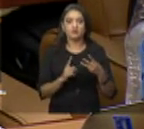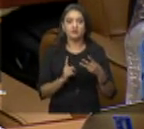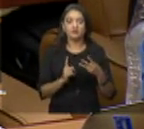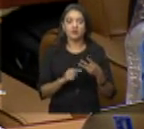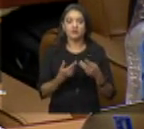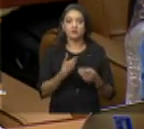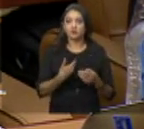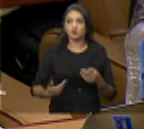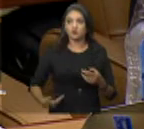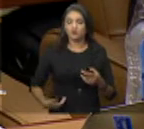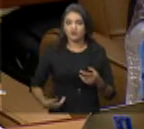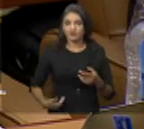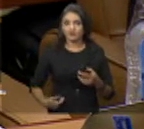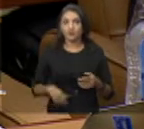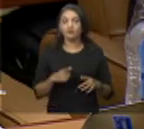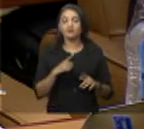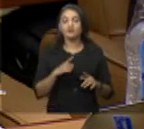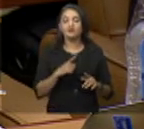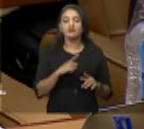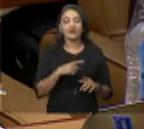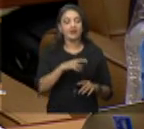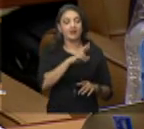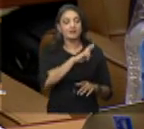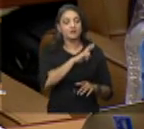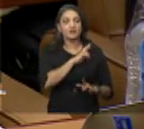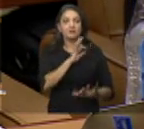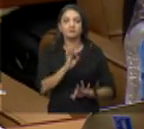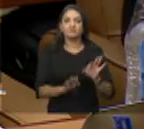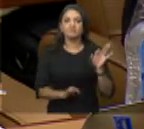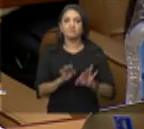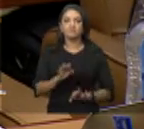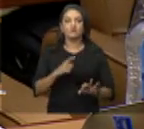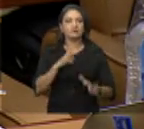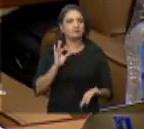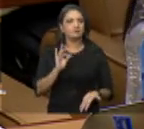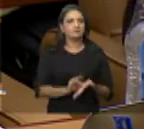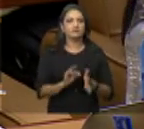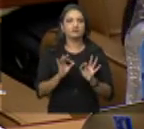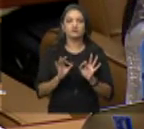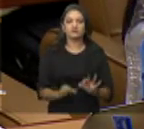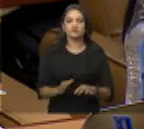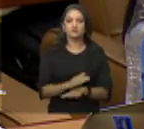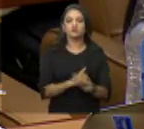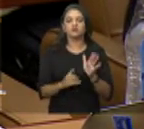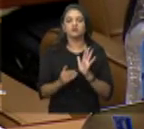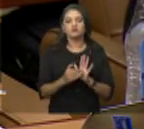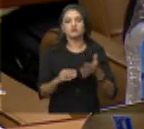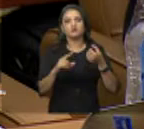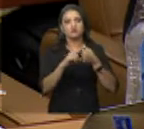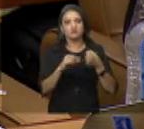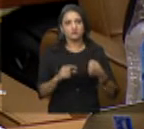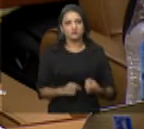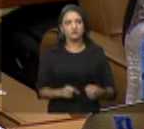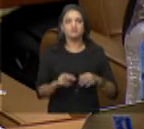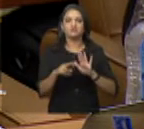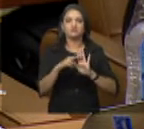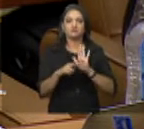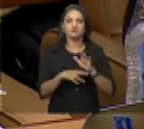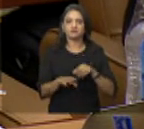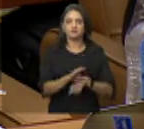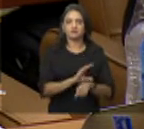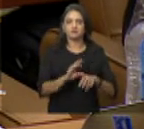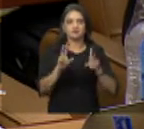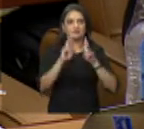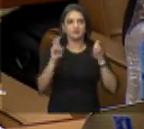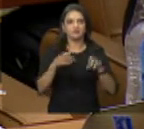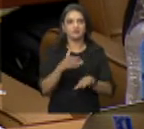tem o dever jurídico de dar efetividade integral as normas constitucionais sobre acesso